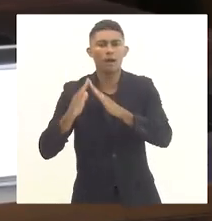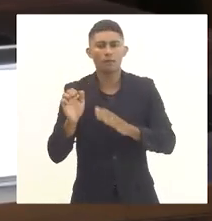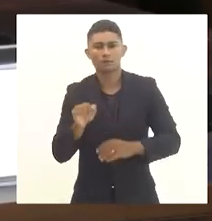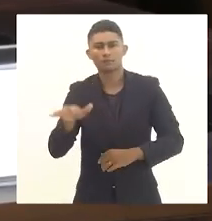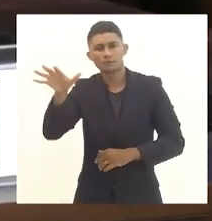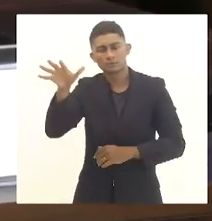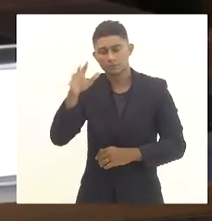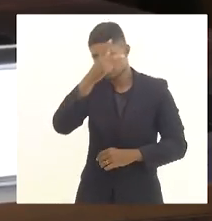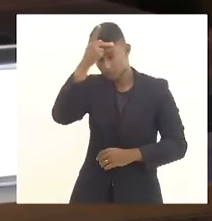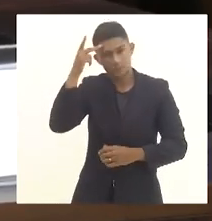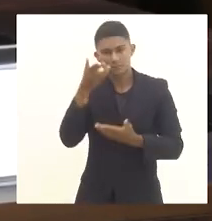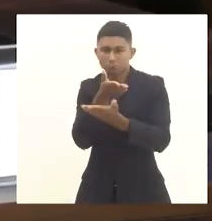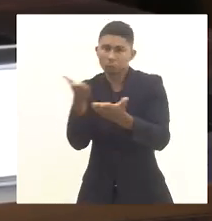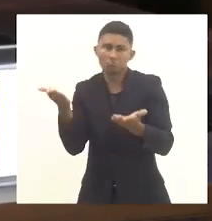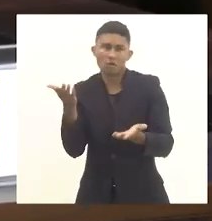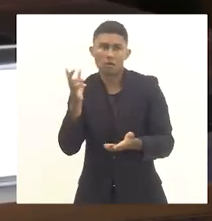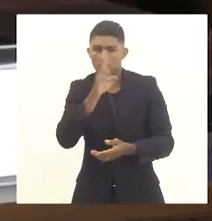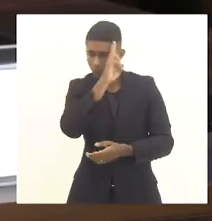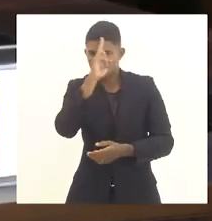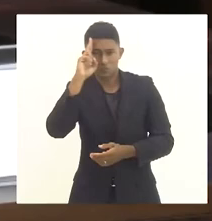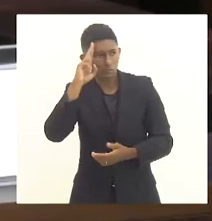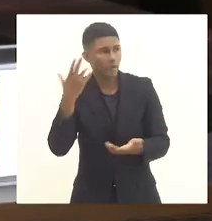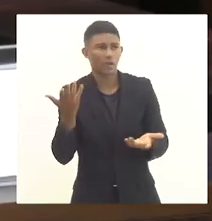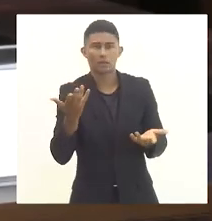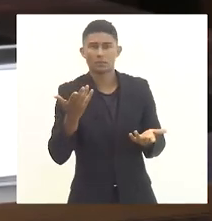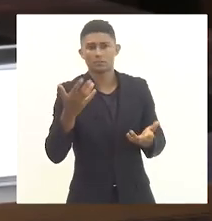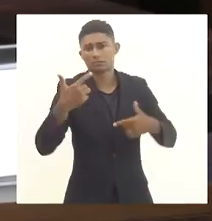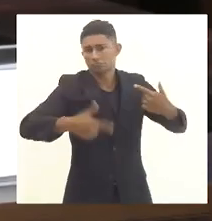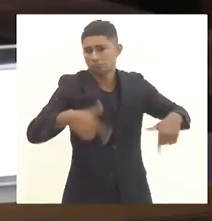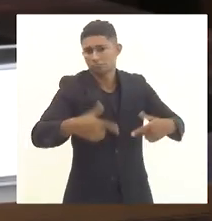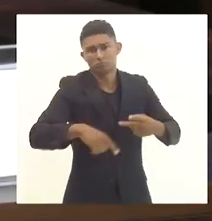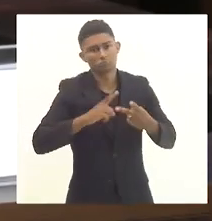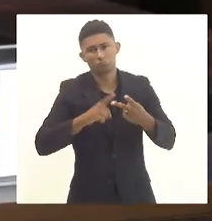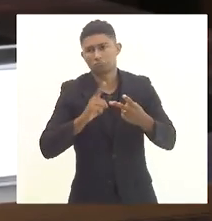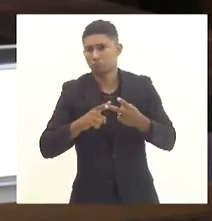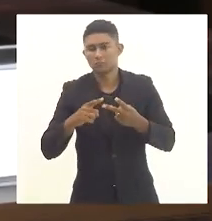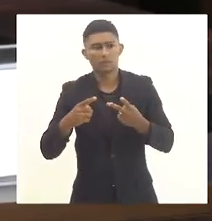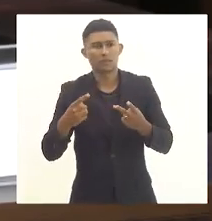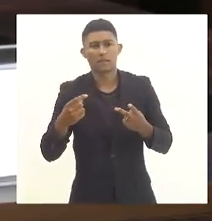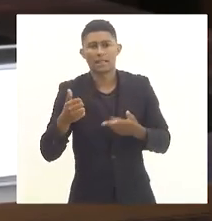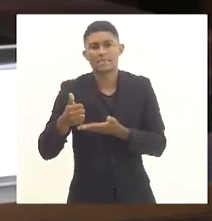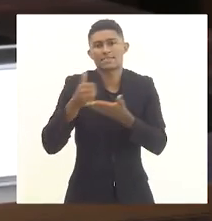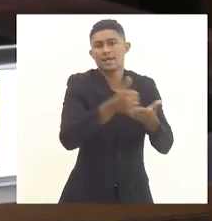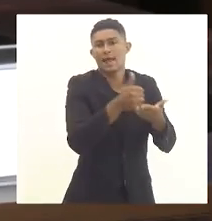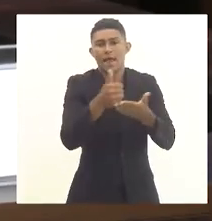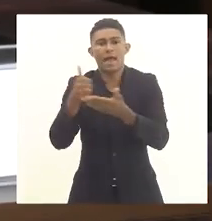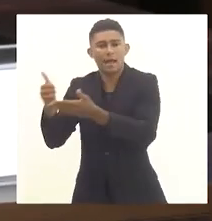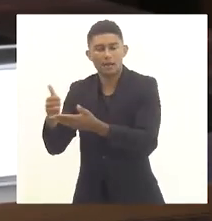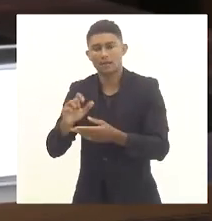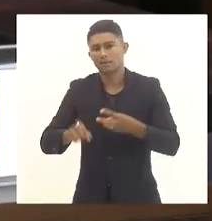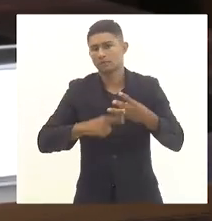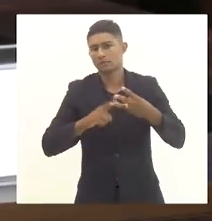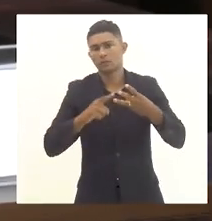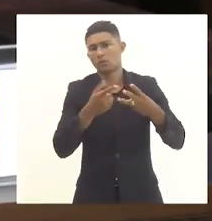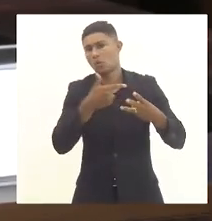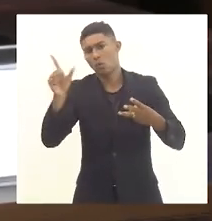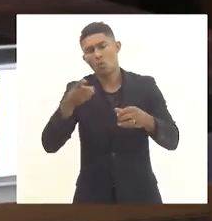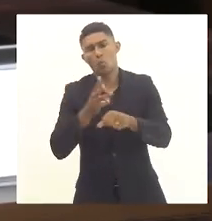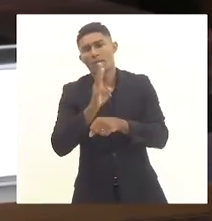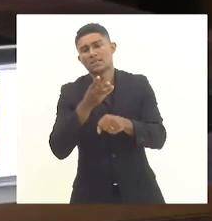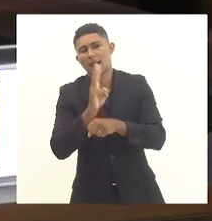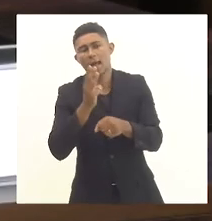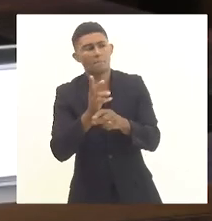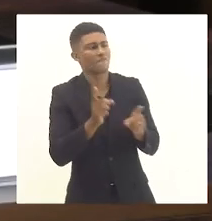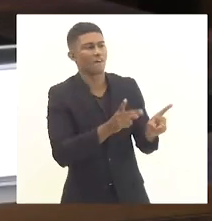carro de aplicativo, foi fazer uma entrega ou foi vender os seus produtos além das cercas da comunidade através do WhatsApp ou redes